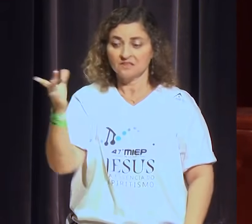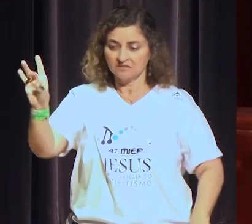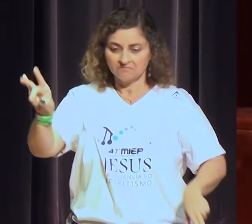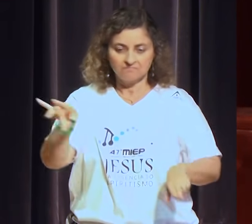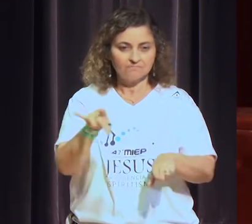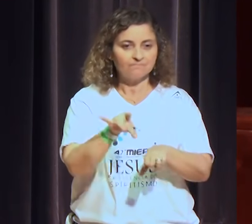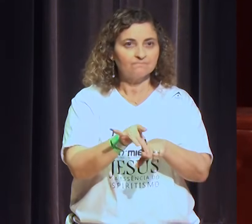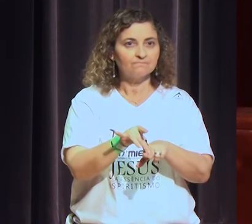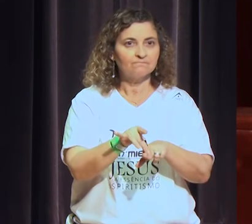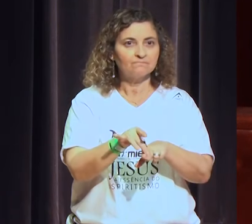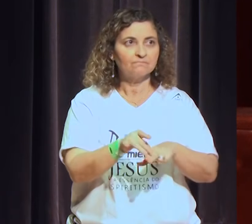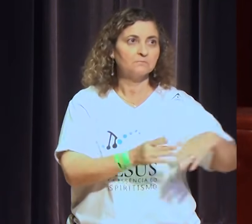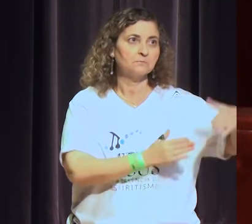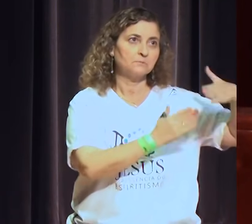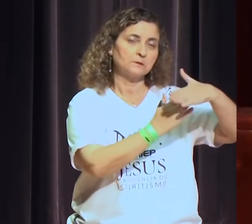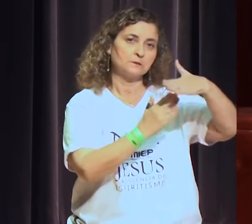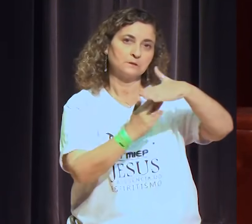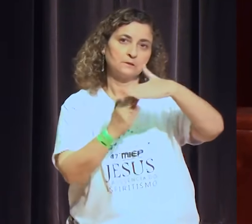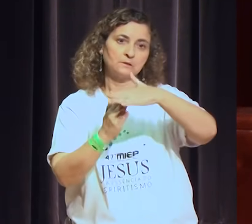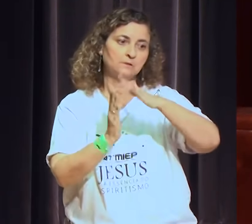determina que encarnem